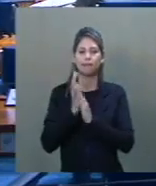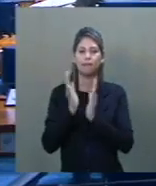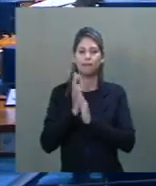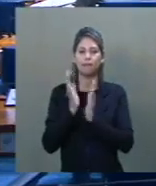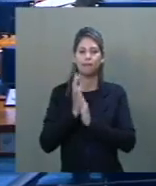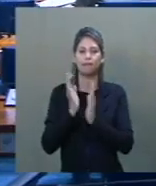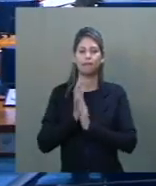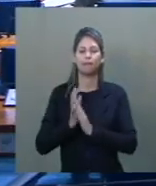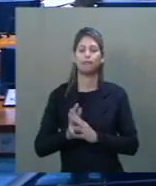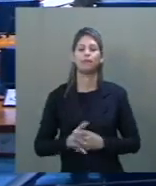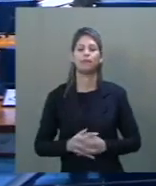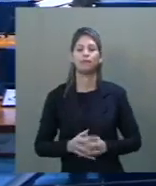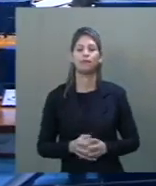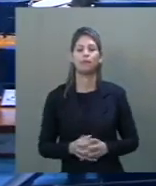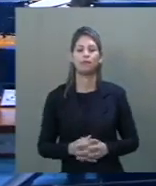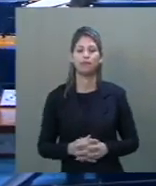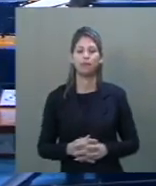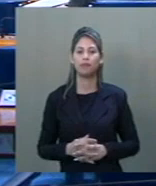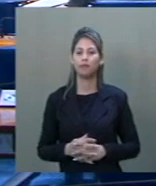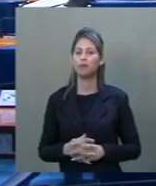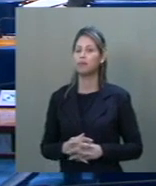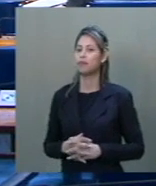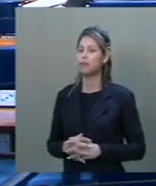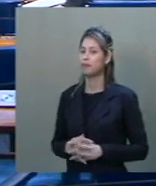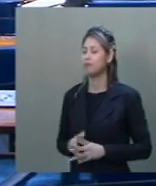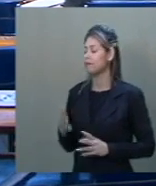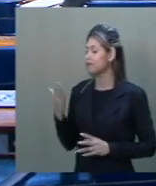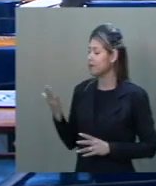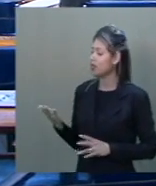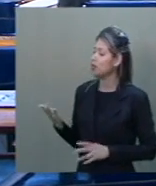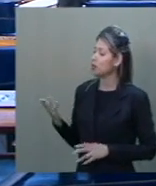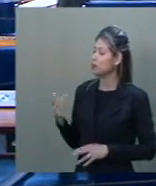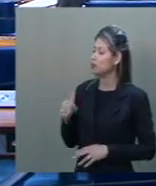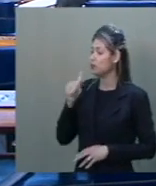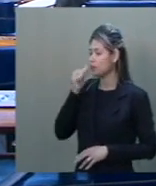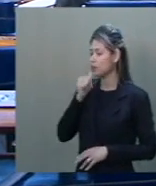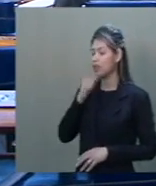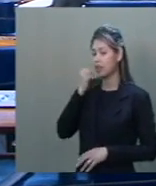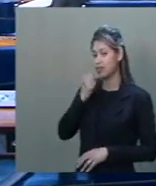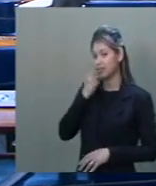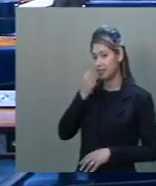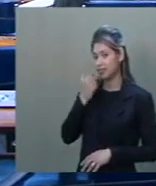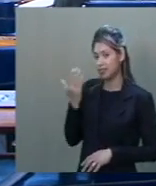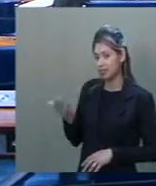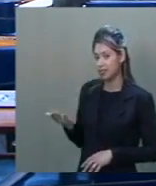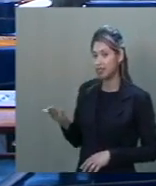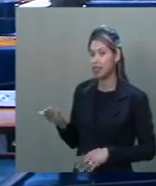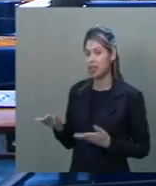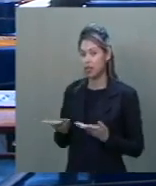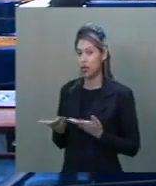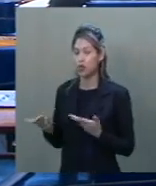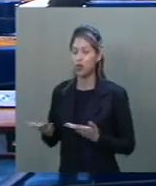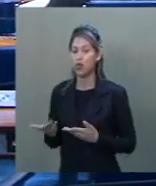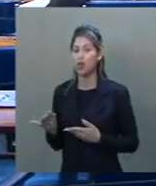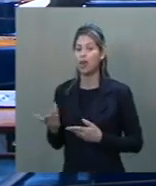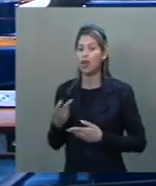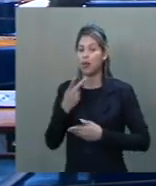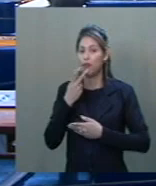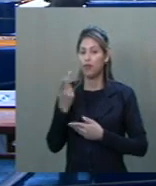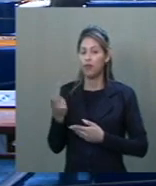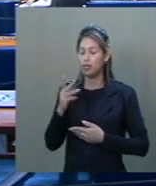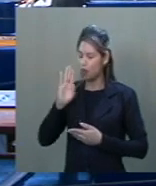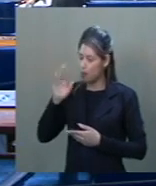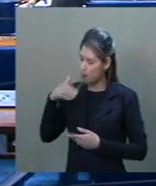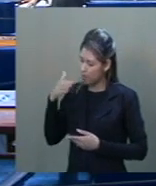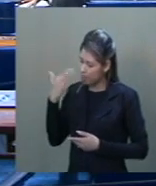Senadora Kátia, empreitos de reconhecimento, suas e seus colegas desejam prestar, saudando-a, as homenagens